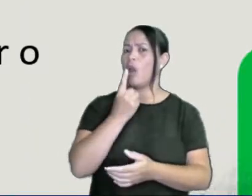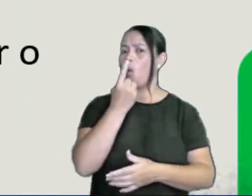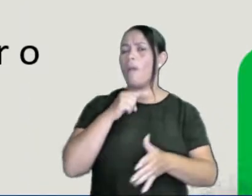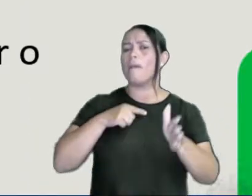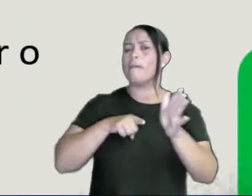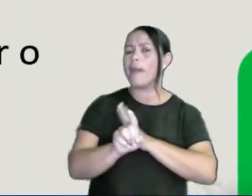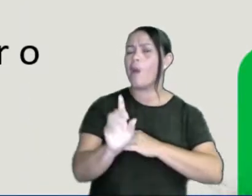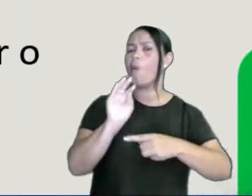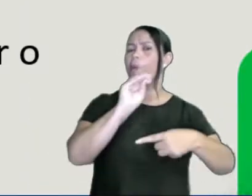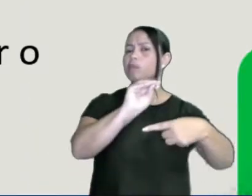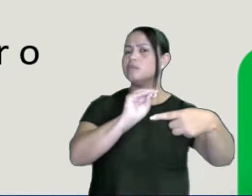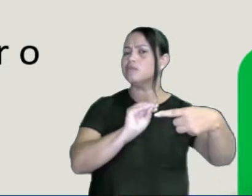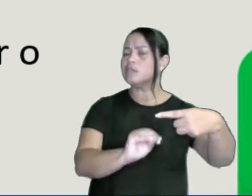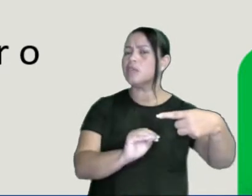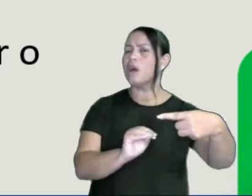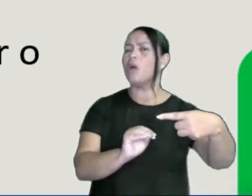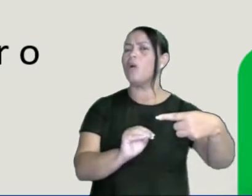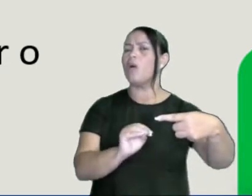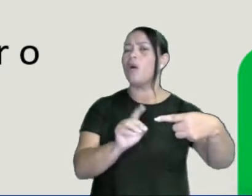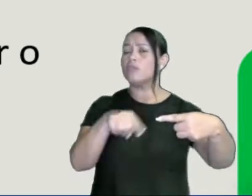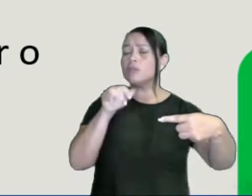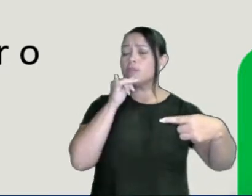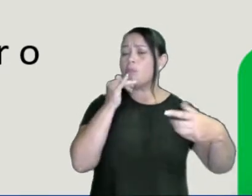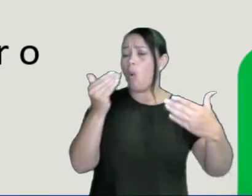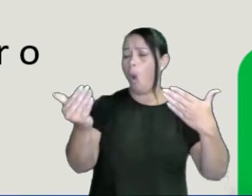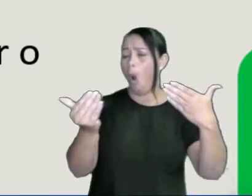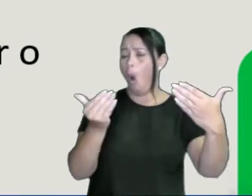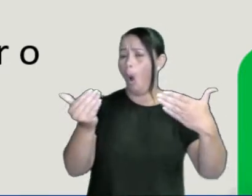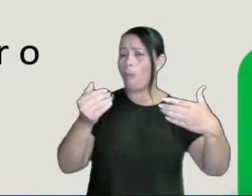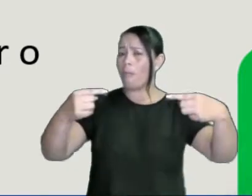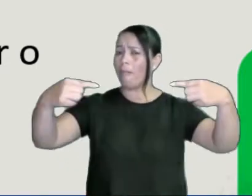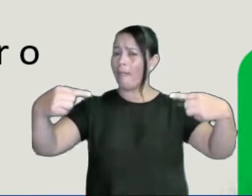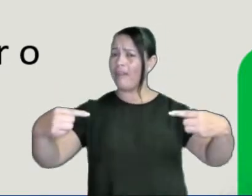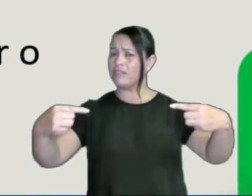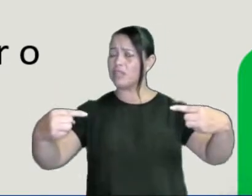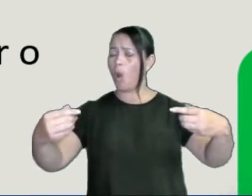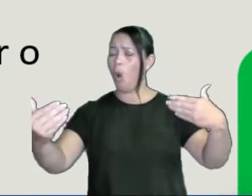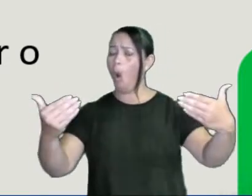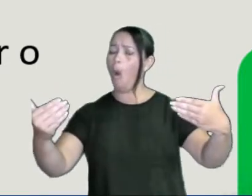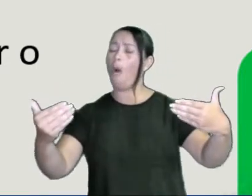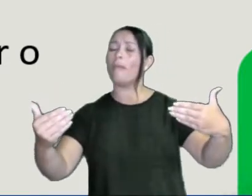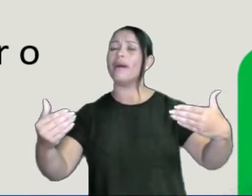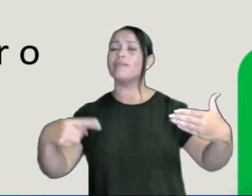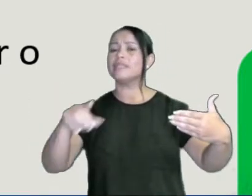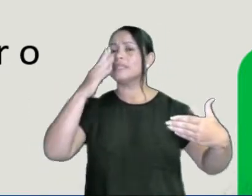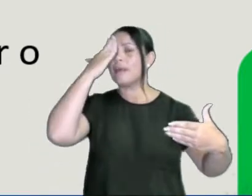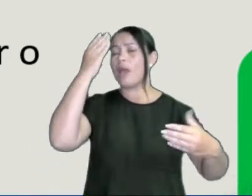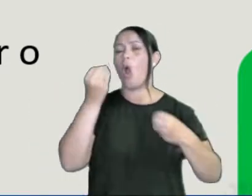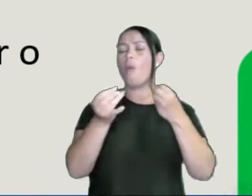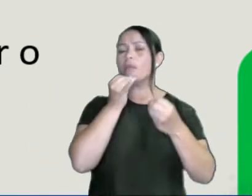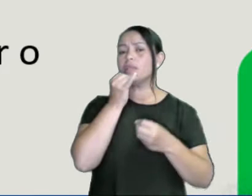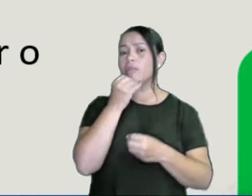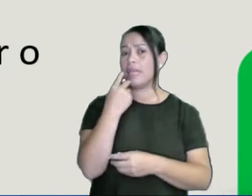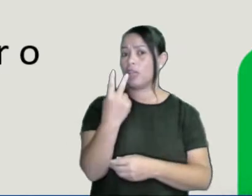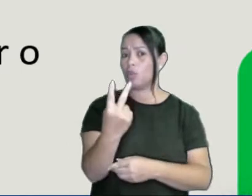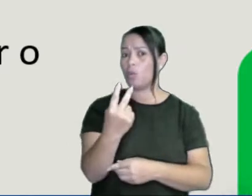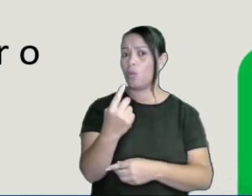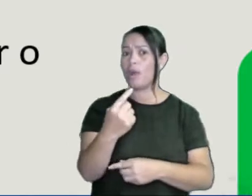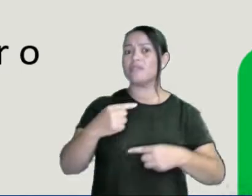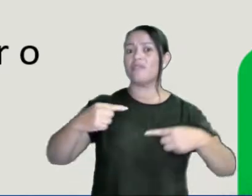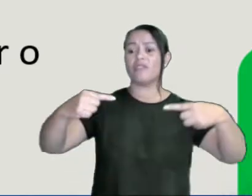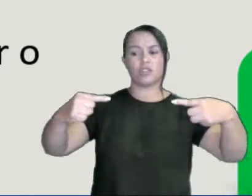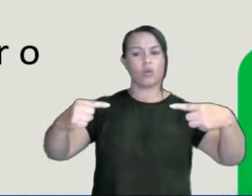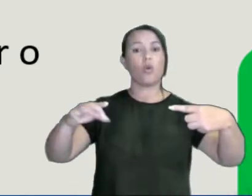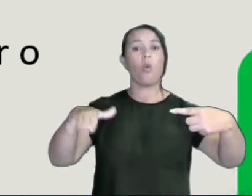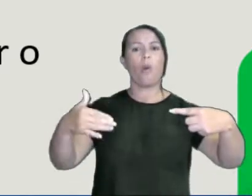de fração que pedir para você comparar a fração, ou seja, você saber, eu vou te dar duas frações. Você vai me dizer qual é